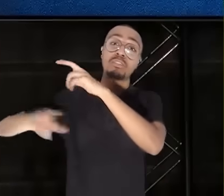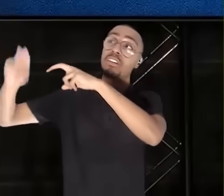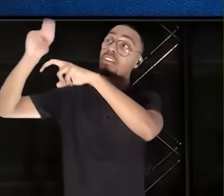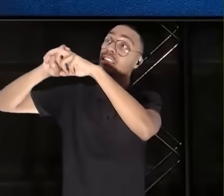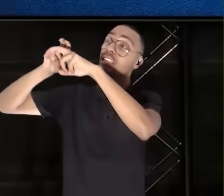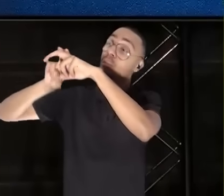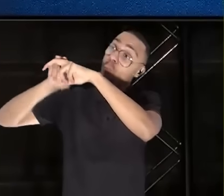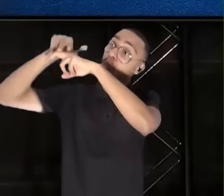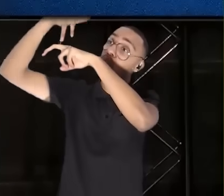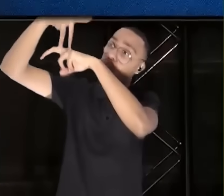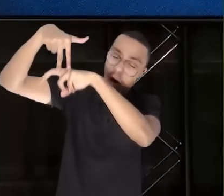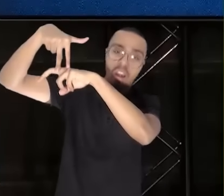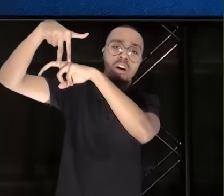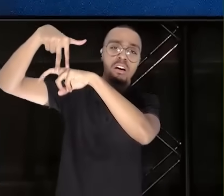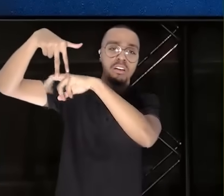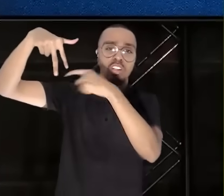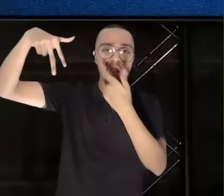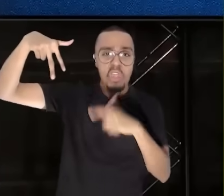Nada.